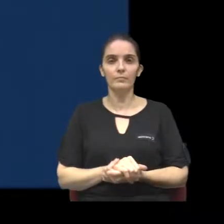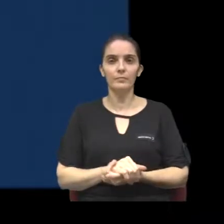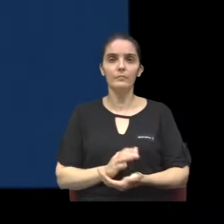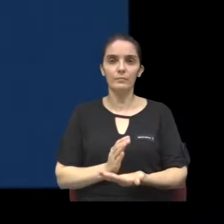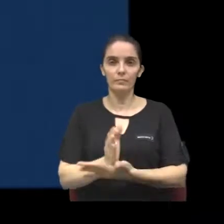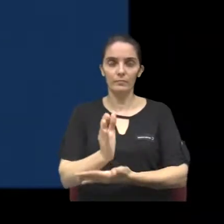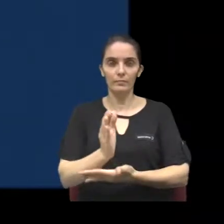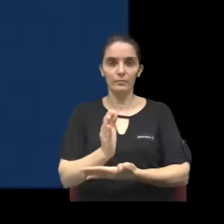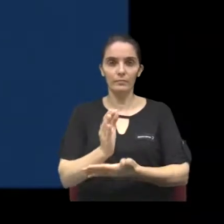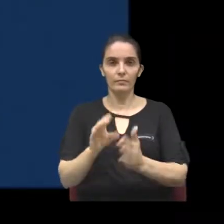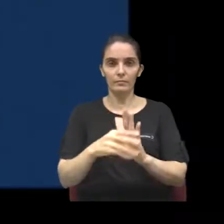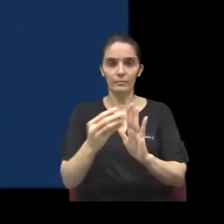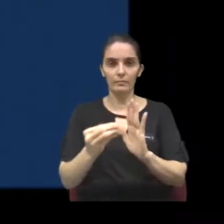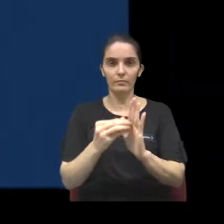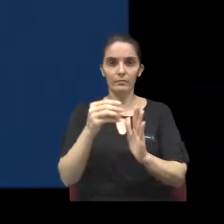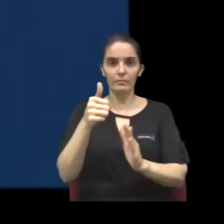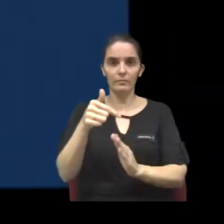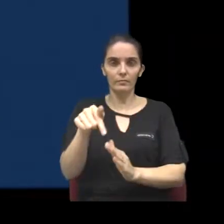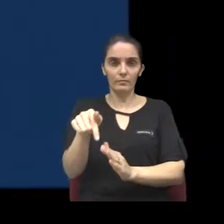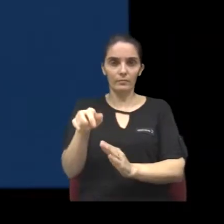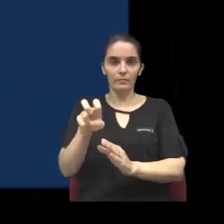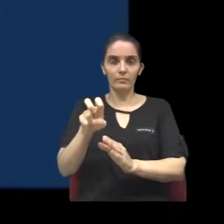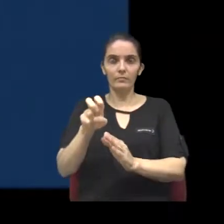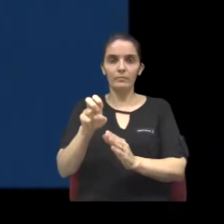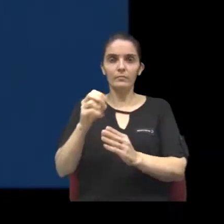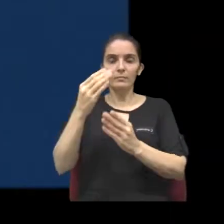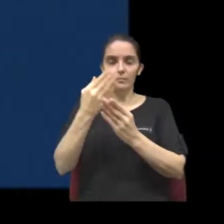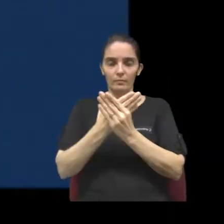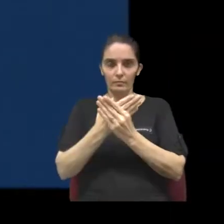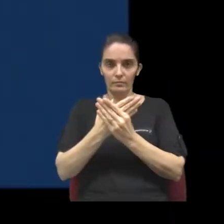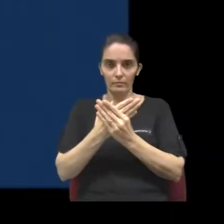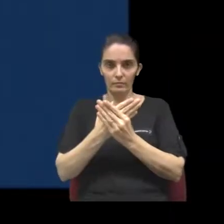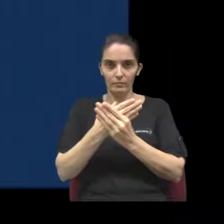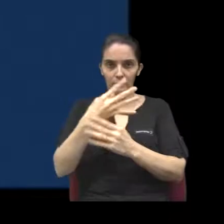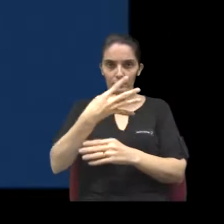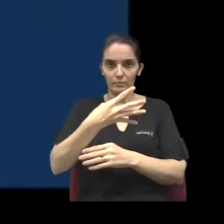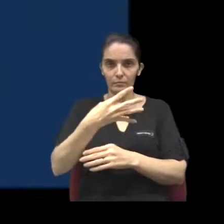Está aprovada a emenda 175/18, protocolada sobre o número